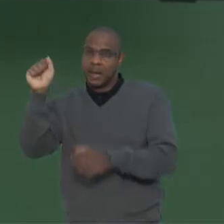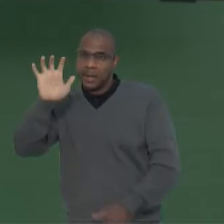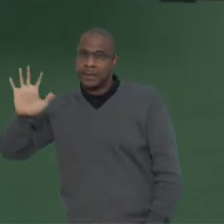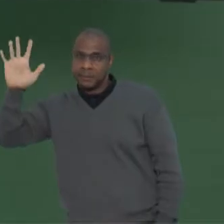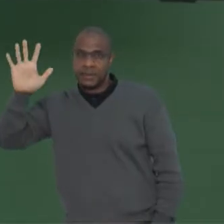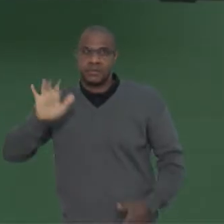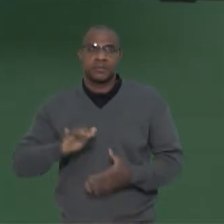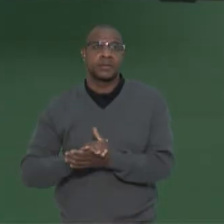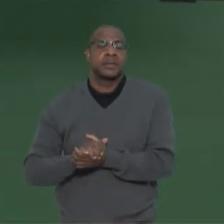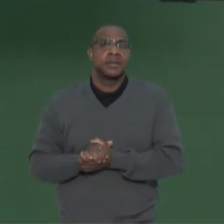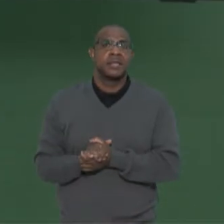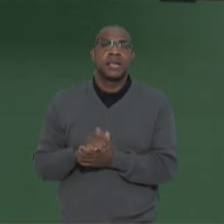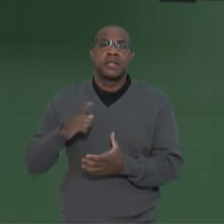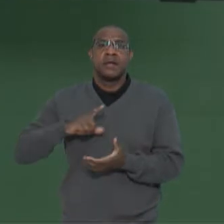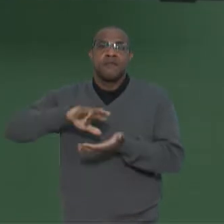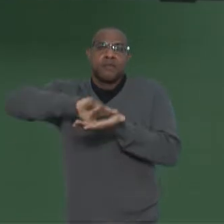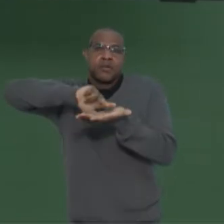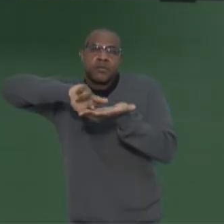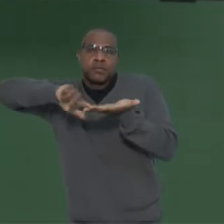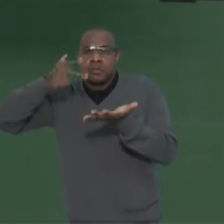Os estereótipos, né?